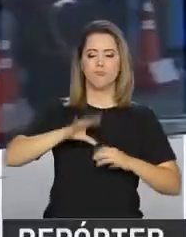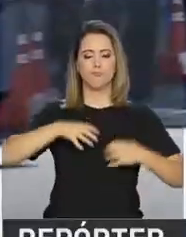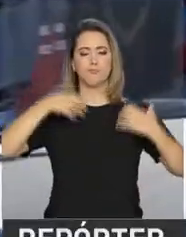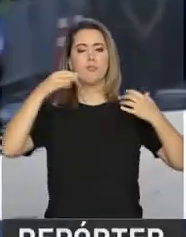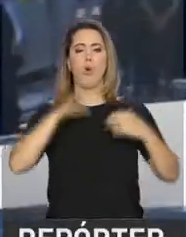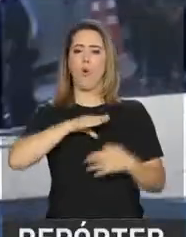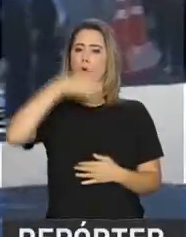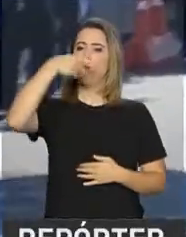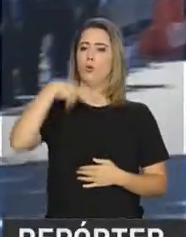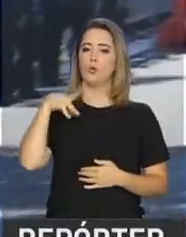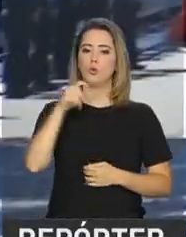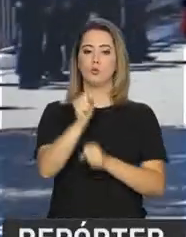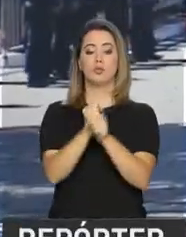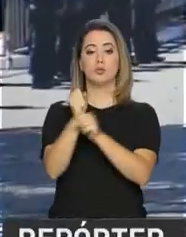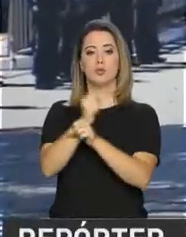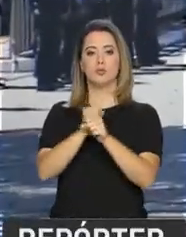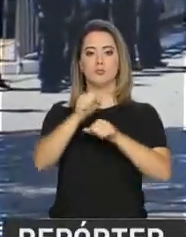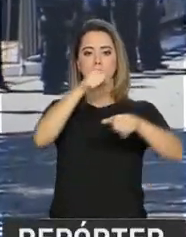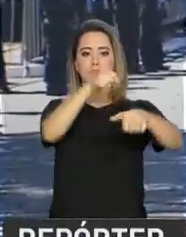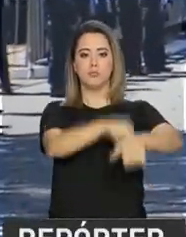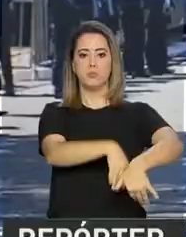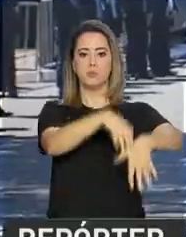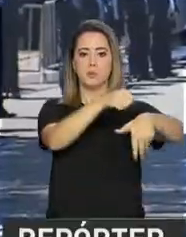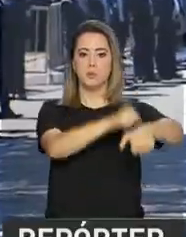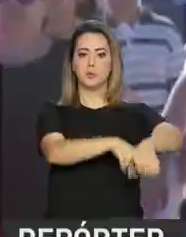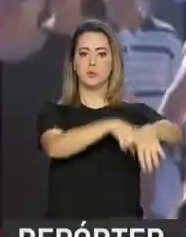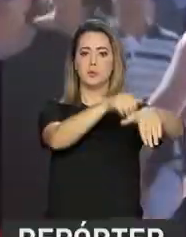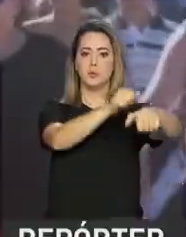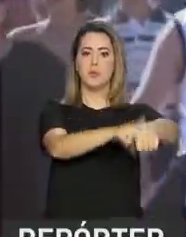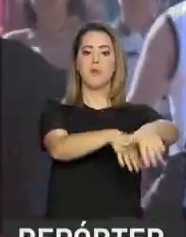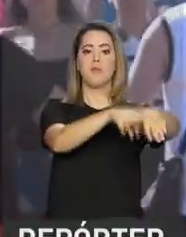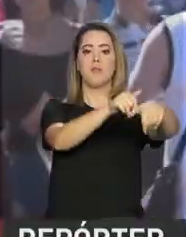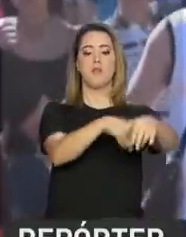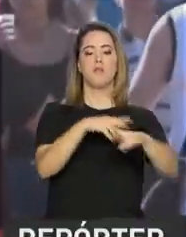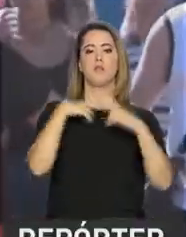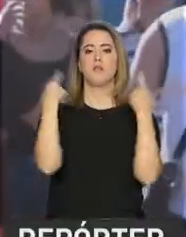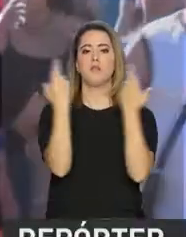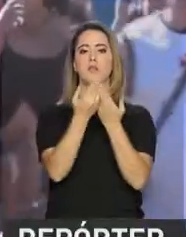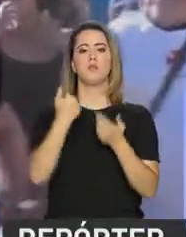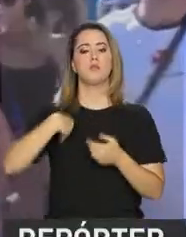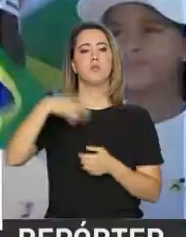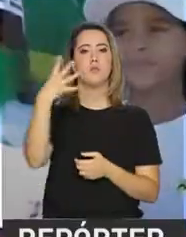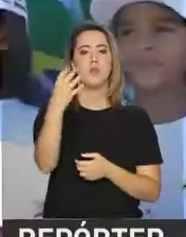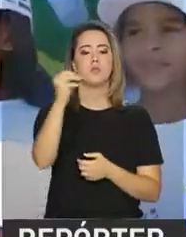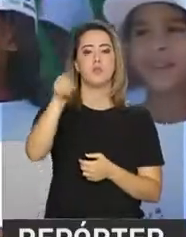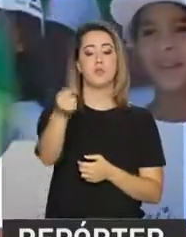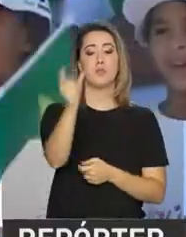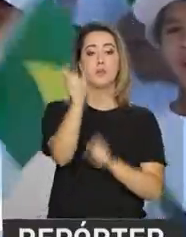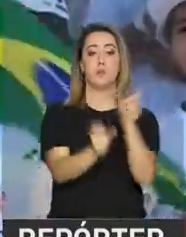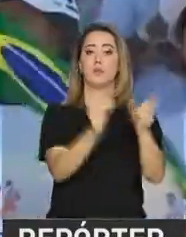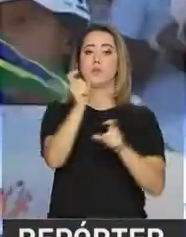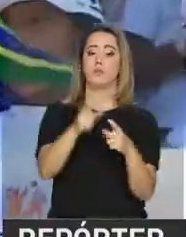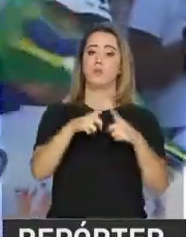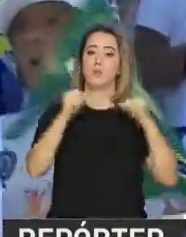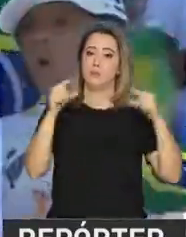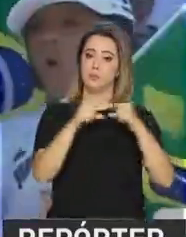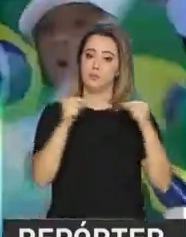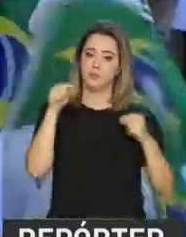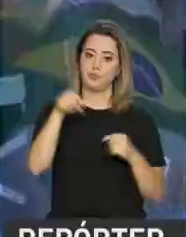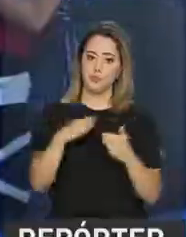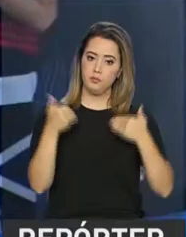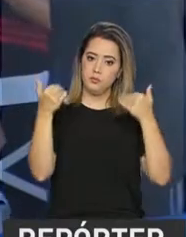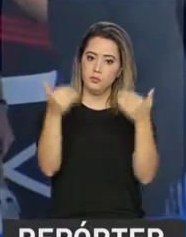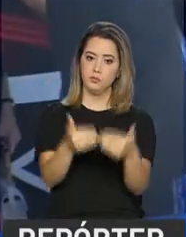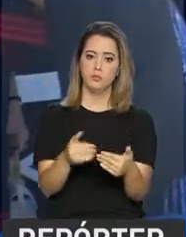é lembrada anualmente pelo tradicional desfile cívico-militar e reuniu cerca de 40 mil pessoas em brasília estiveram